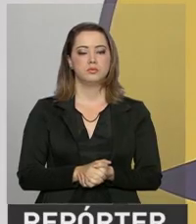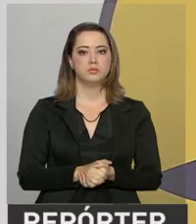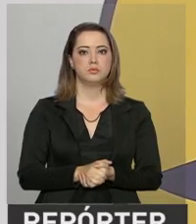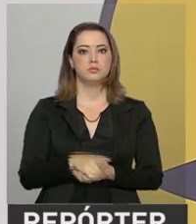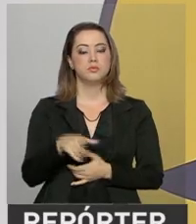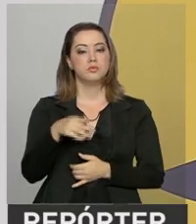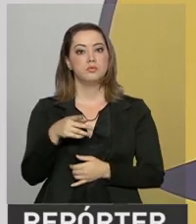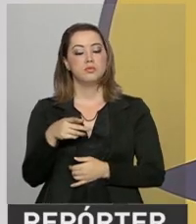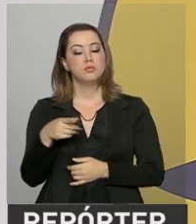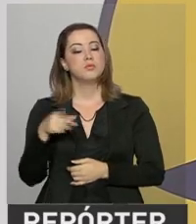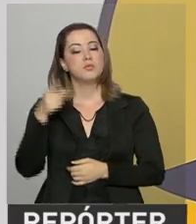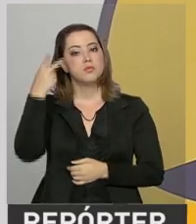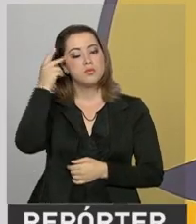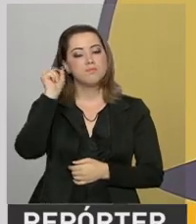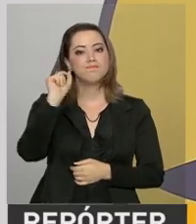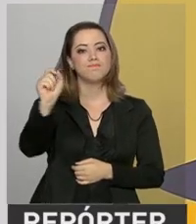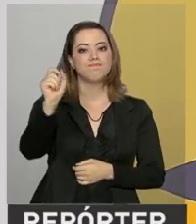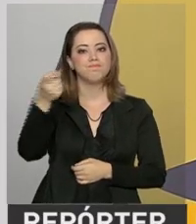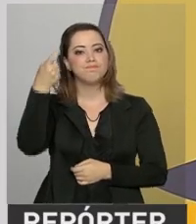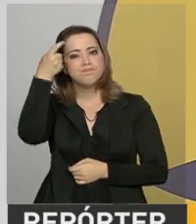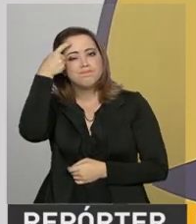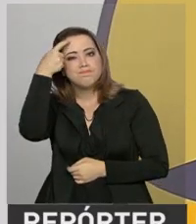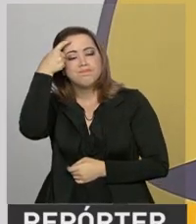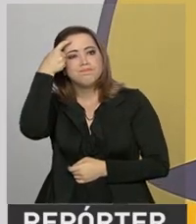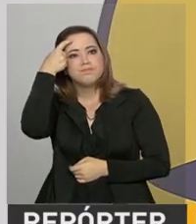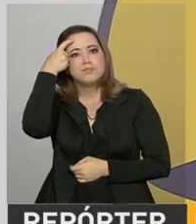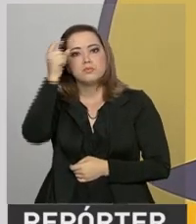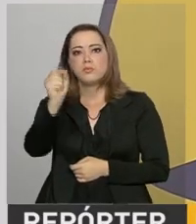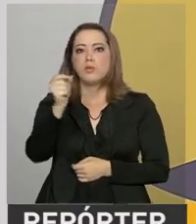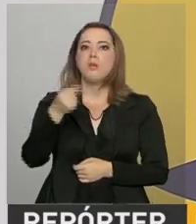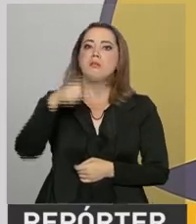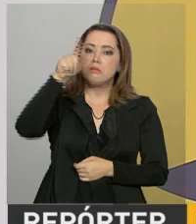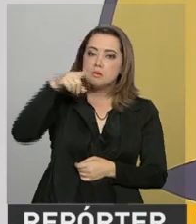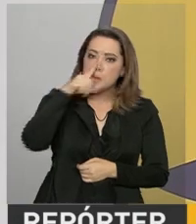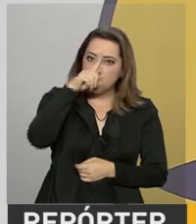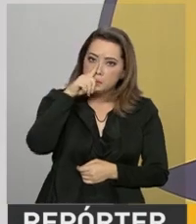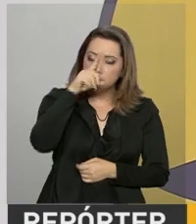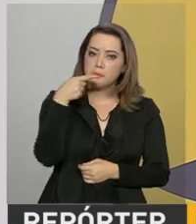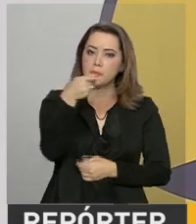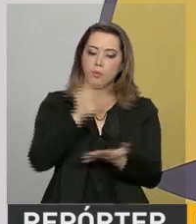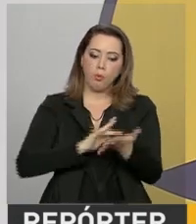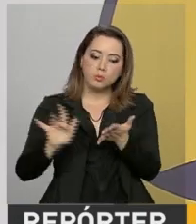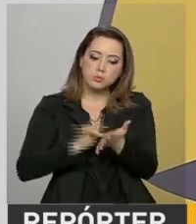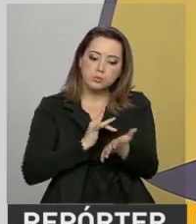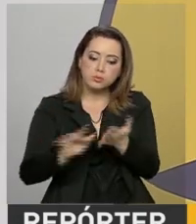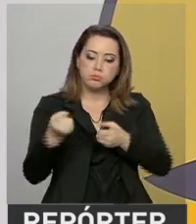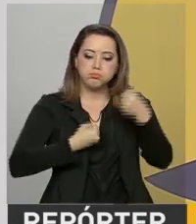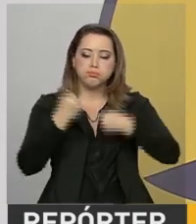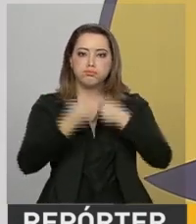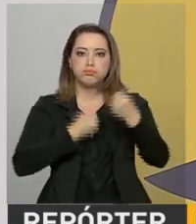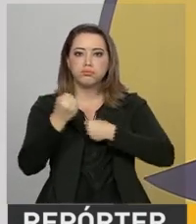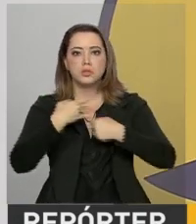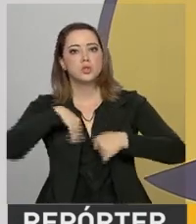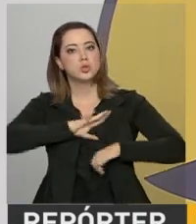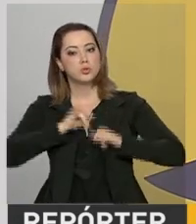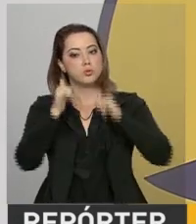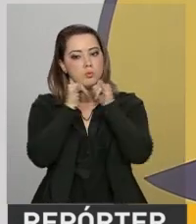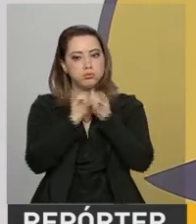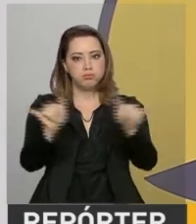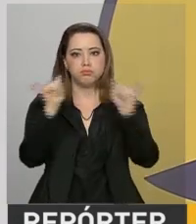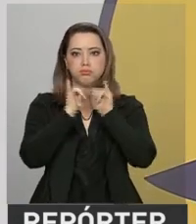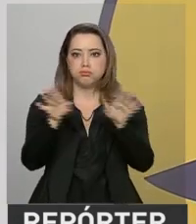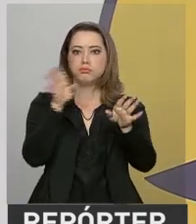o objetivo é conscientizar para pros perigos do uso do celular ao volante né A ideia é a gente invadir as redes sociais mídia